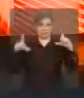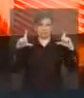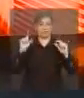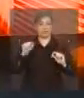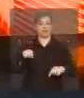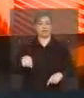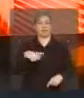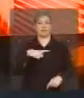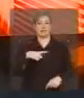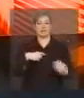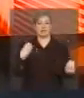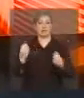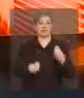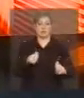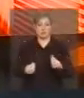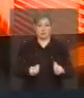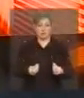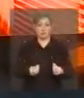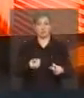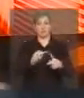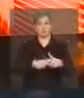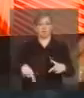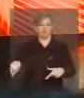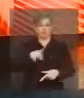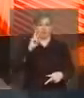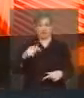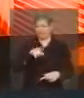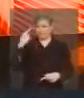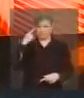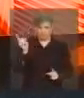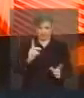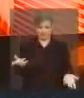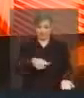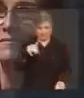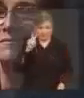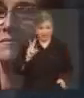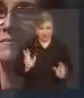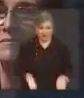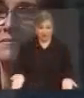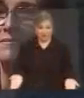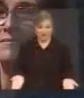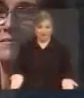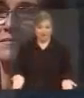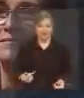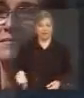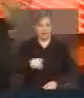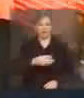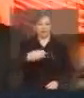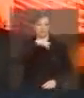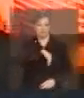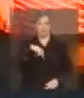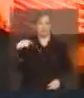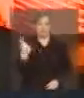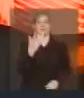cinta democracia. Vocês riram, eu nem falei para vocês quem é a revista. Ou seja, no fundo,